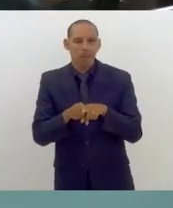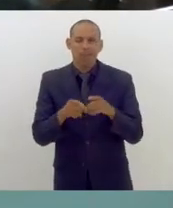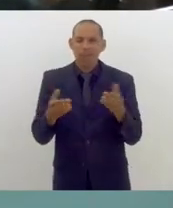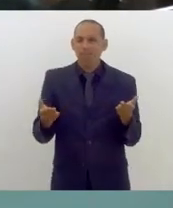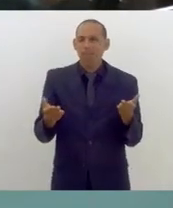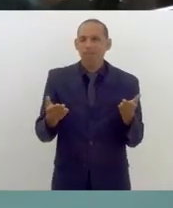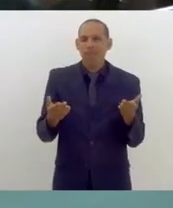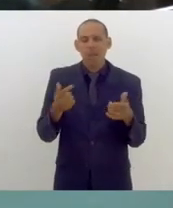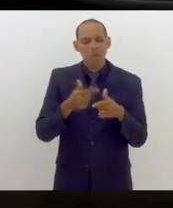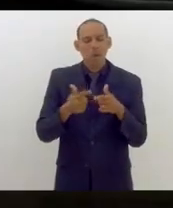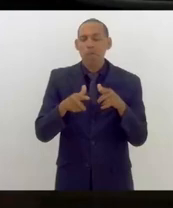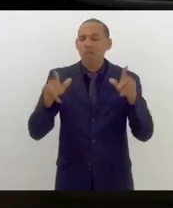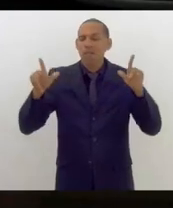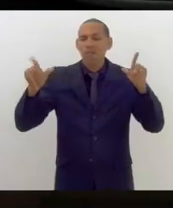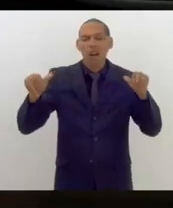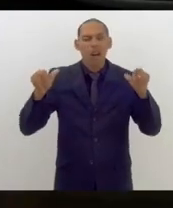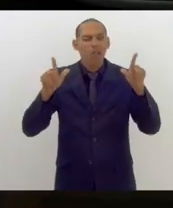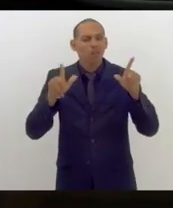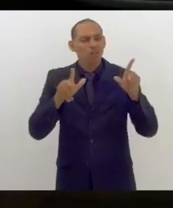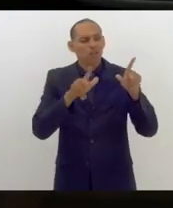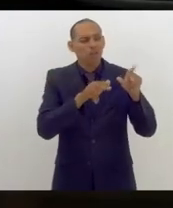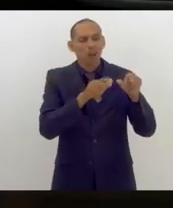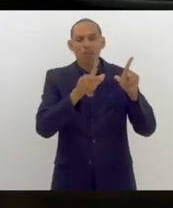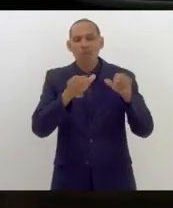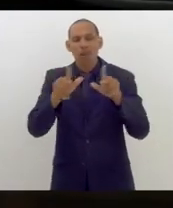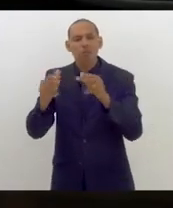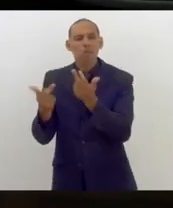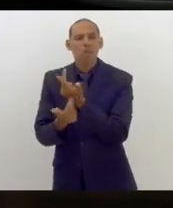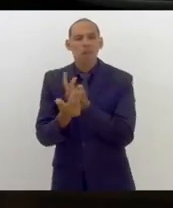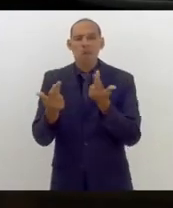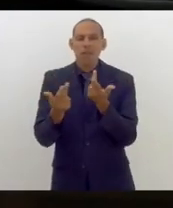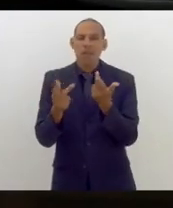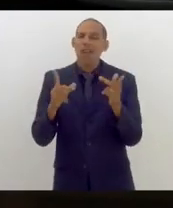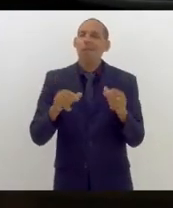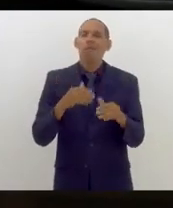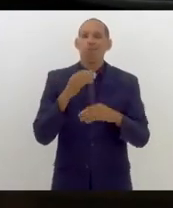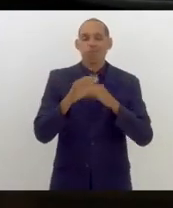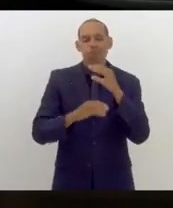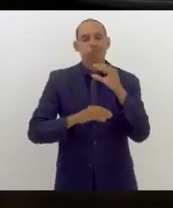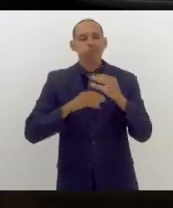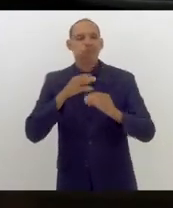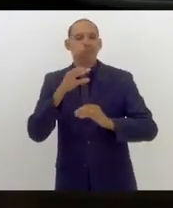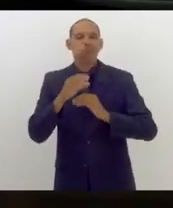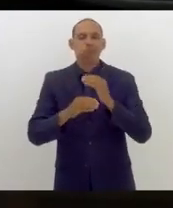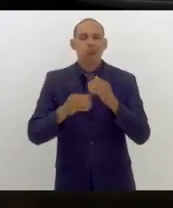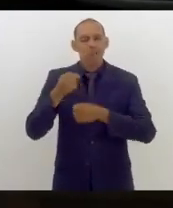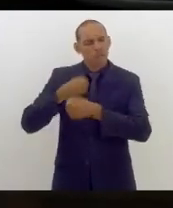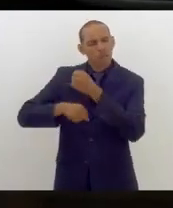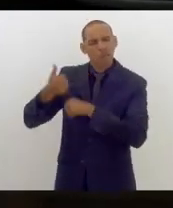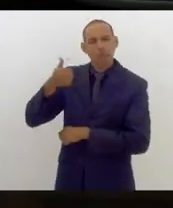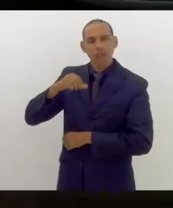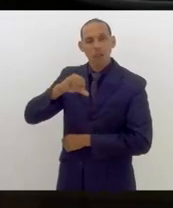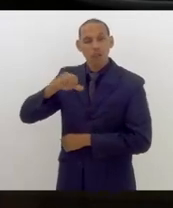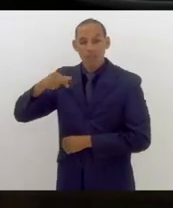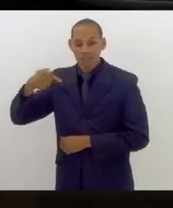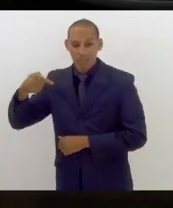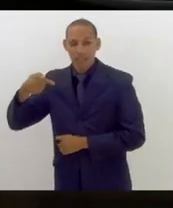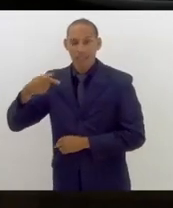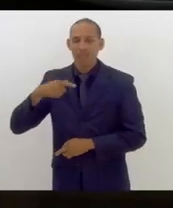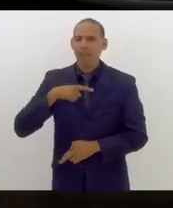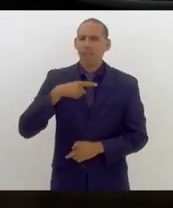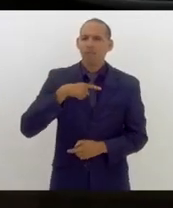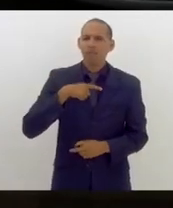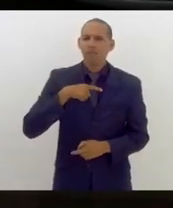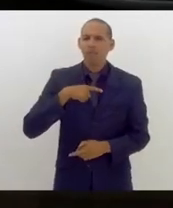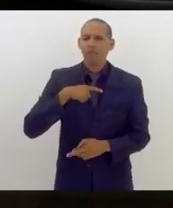é o mesmo problema a gente tá vivenciando isso aqui na verdade irmãos cinco tá em 97 chupando da sísmica não